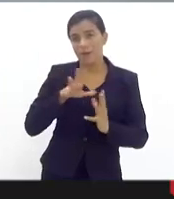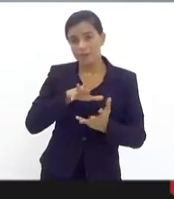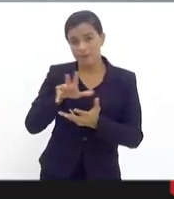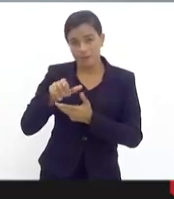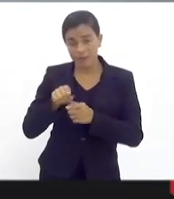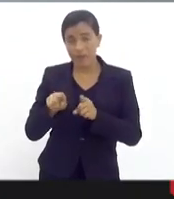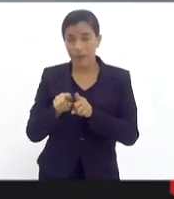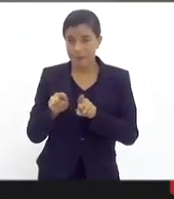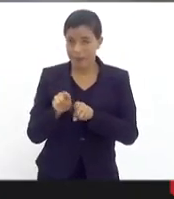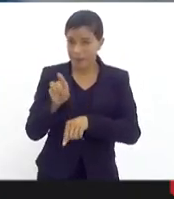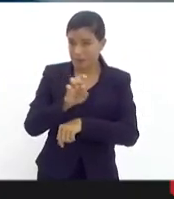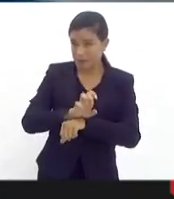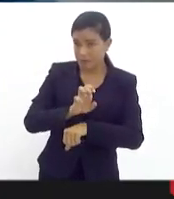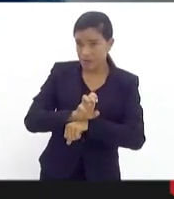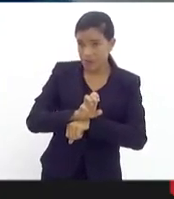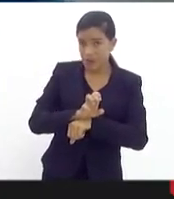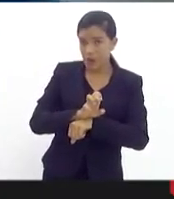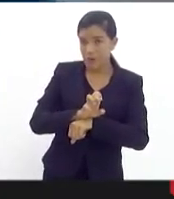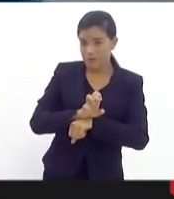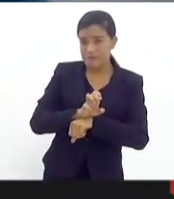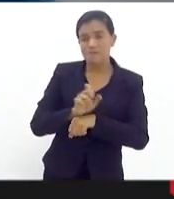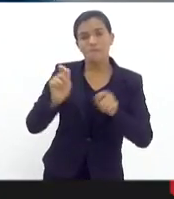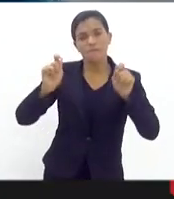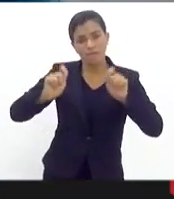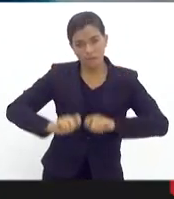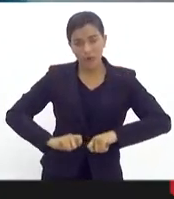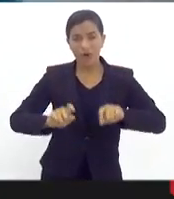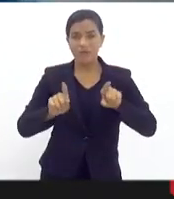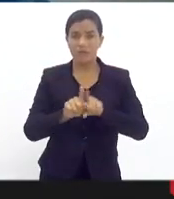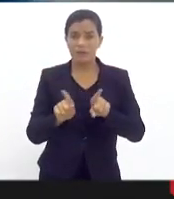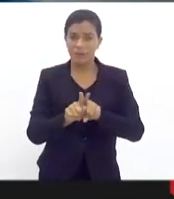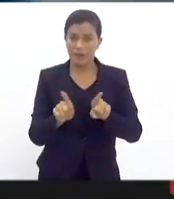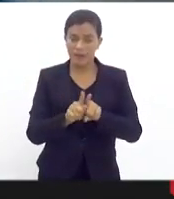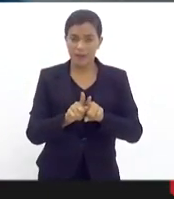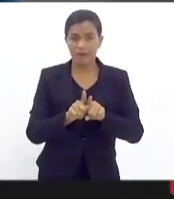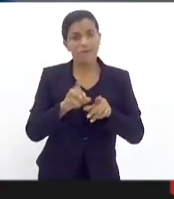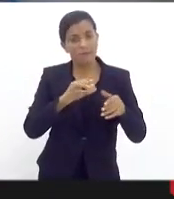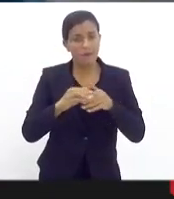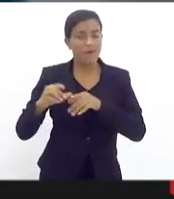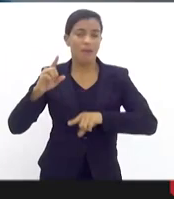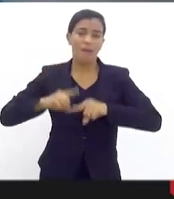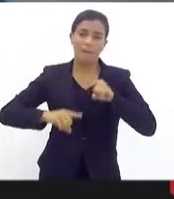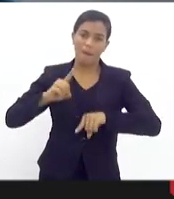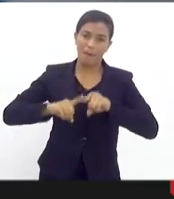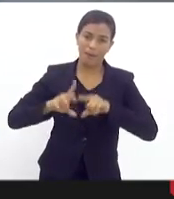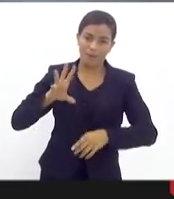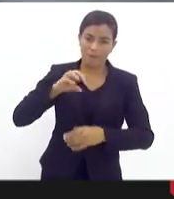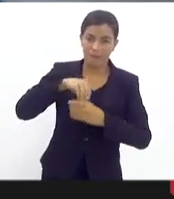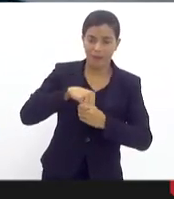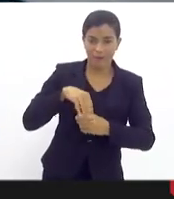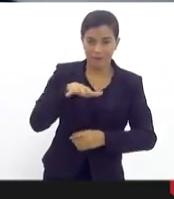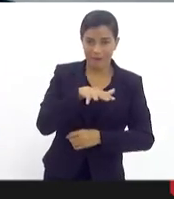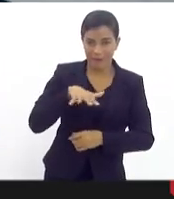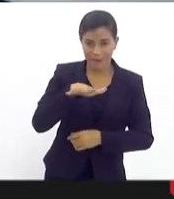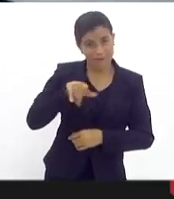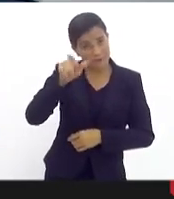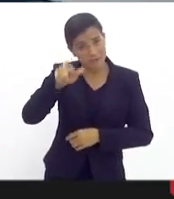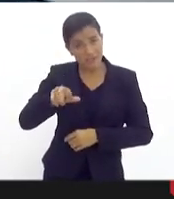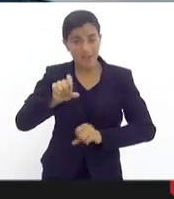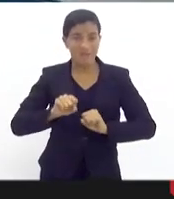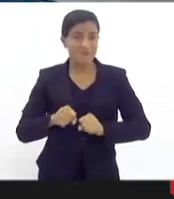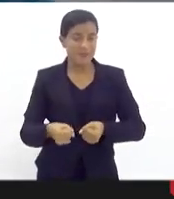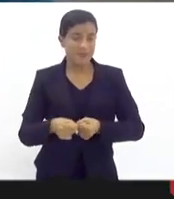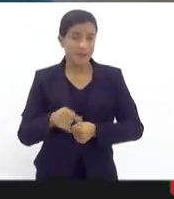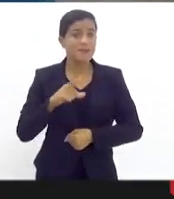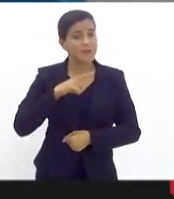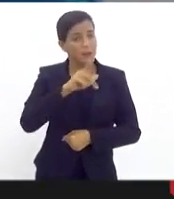orientação estadual, isso pode também direcionar equipamentos dentro da linha que você defende.